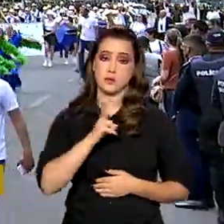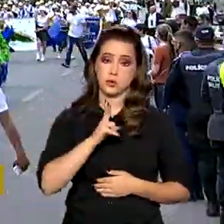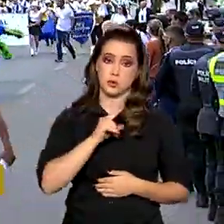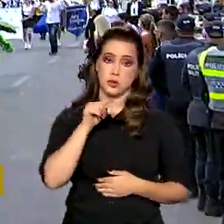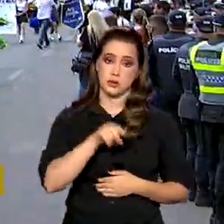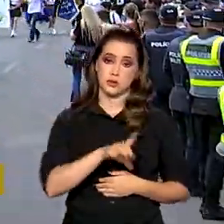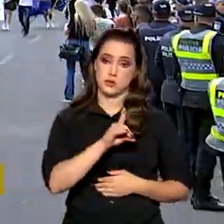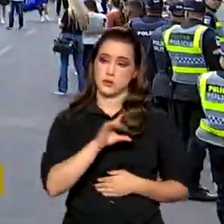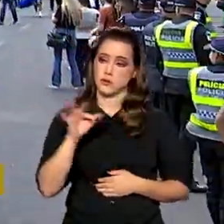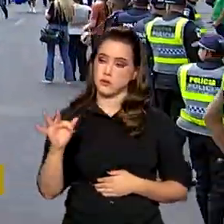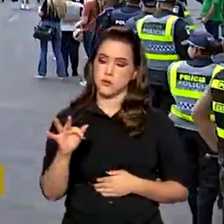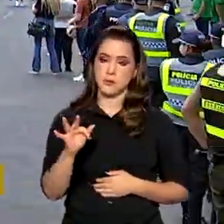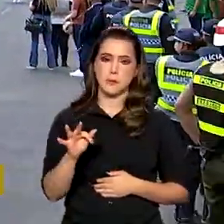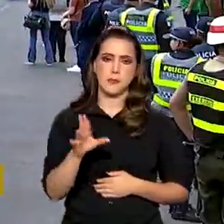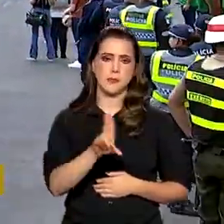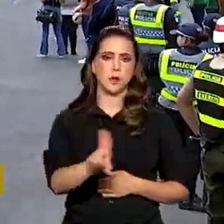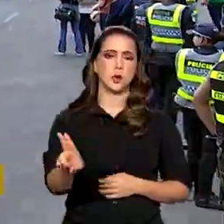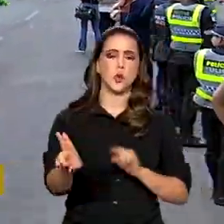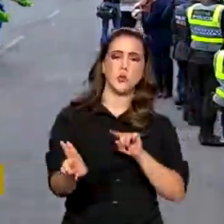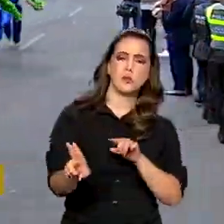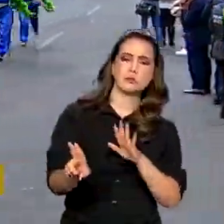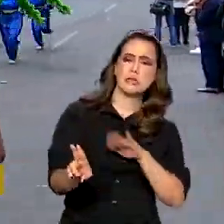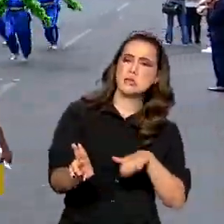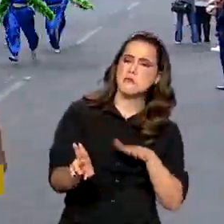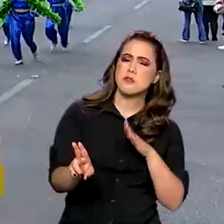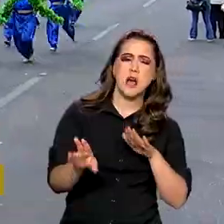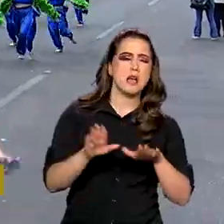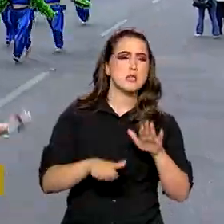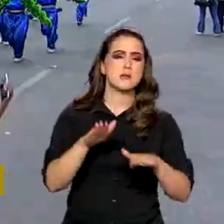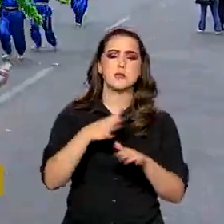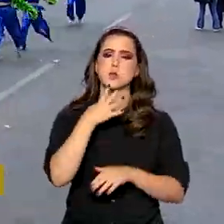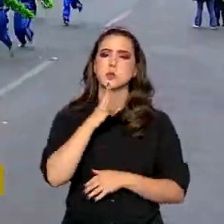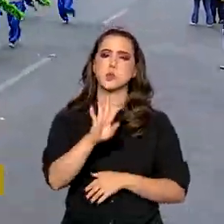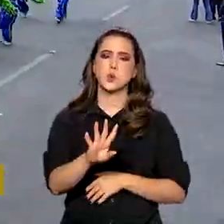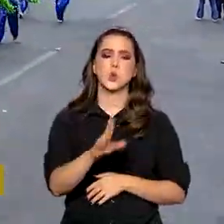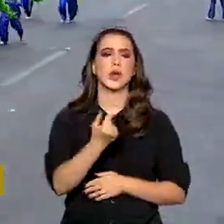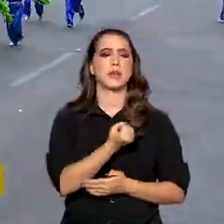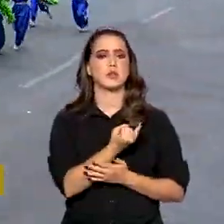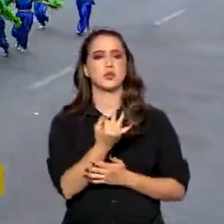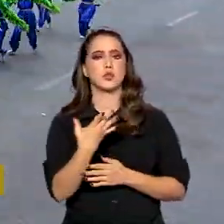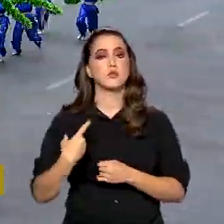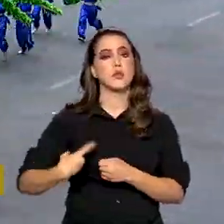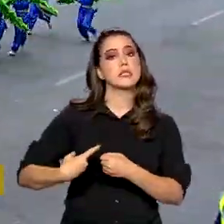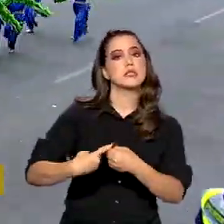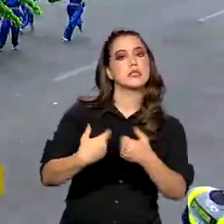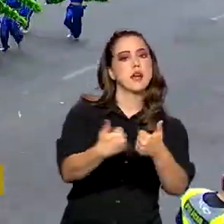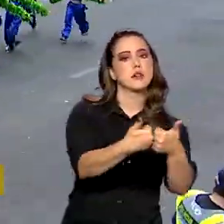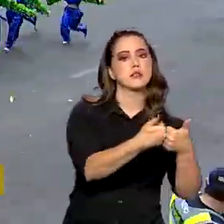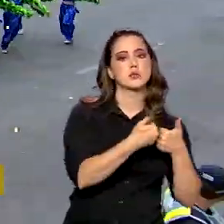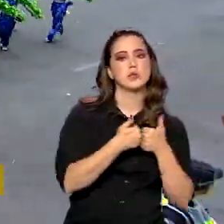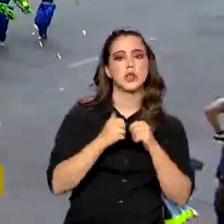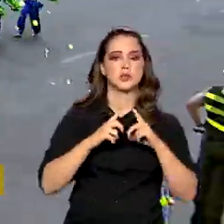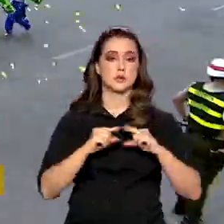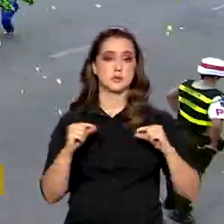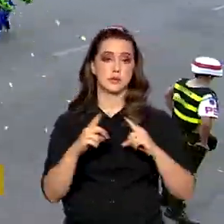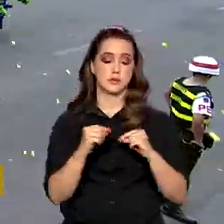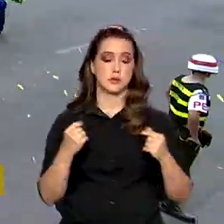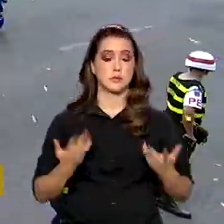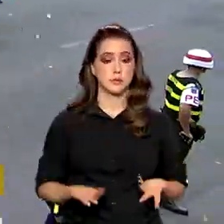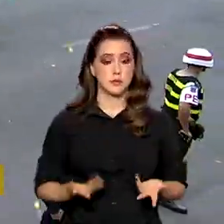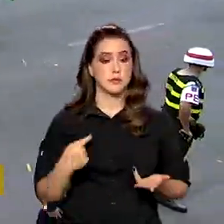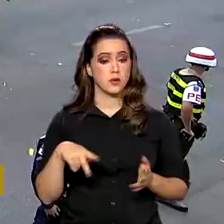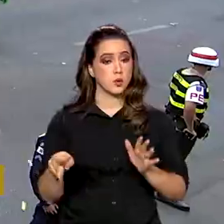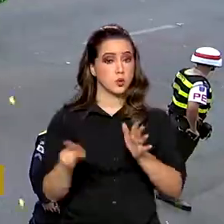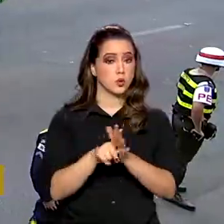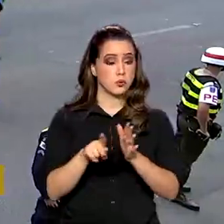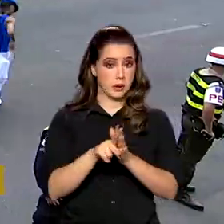Federal, nomes que talvez nem todos estejam acostumados, né, Paranoá, Taguatinga, Samambaia, Ceilândia, do